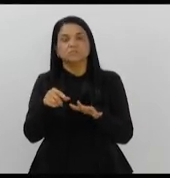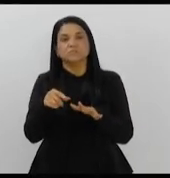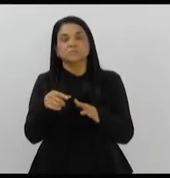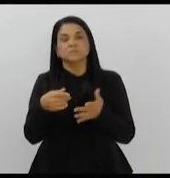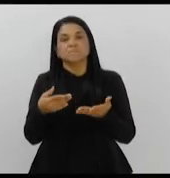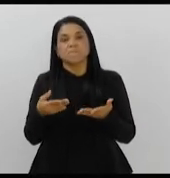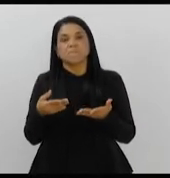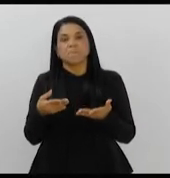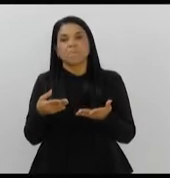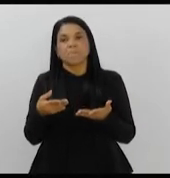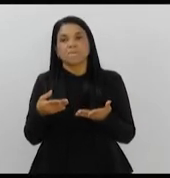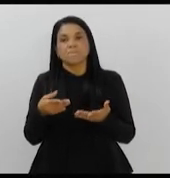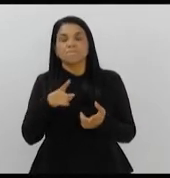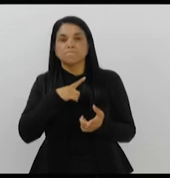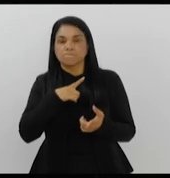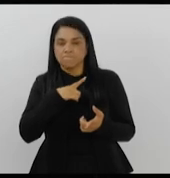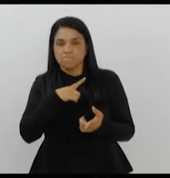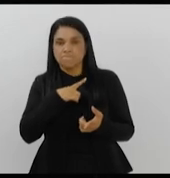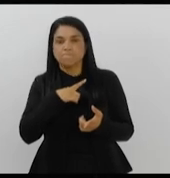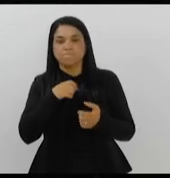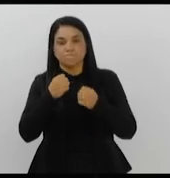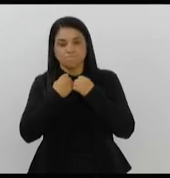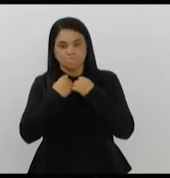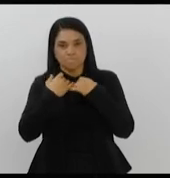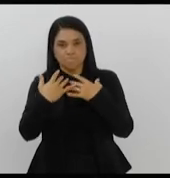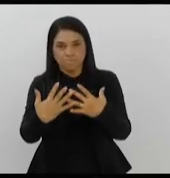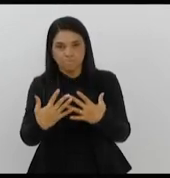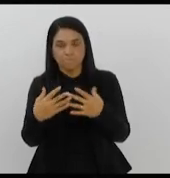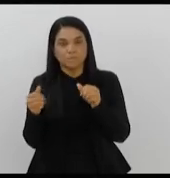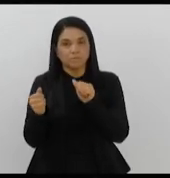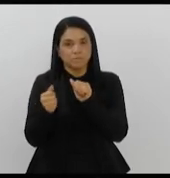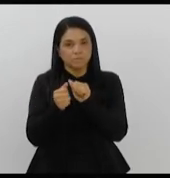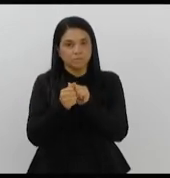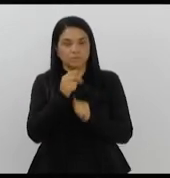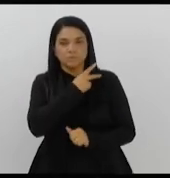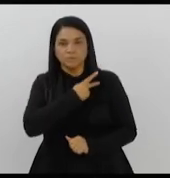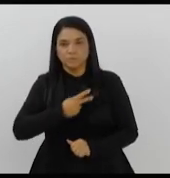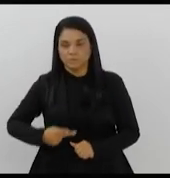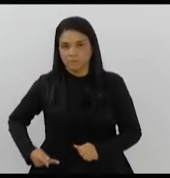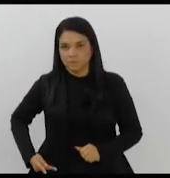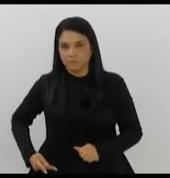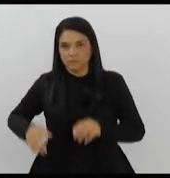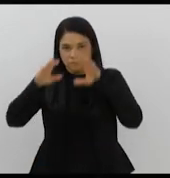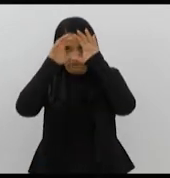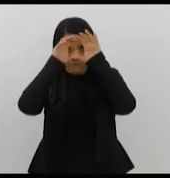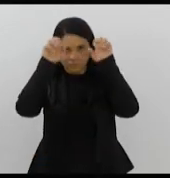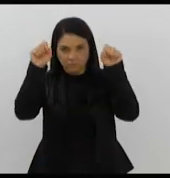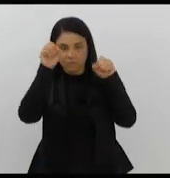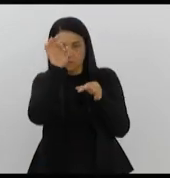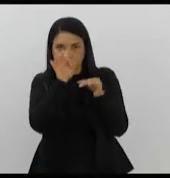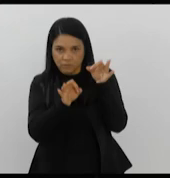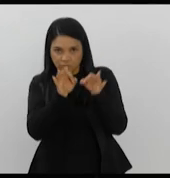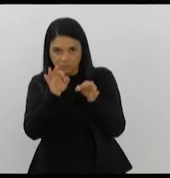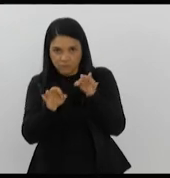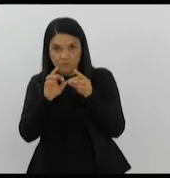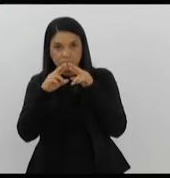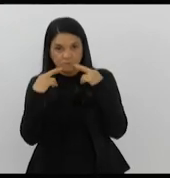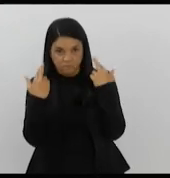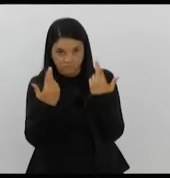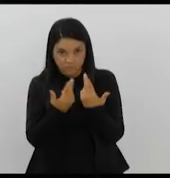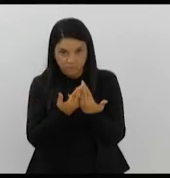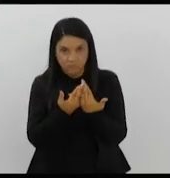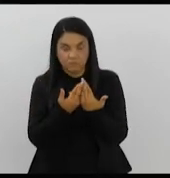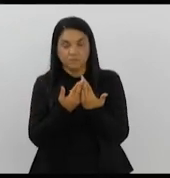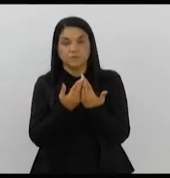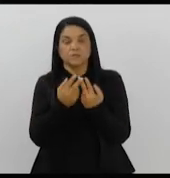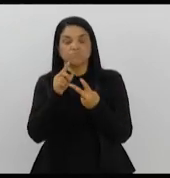dias, teremos uma audiência com o presidente do Tribunal de Justiça. Então, quis esclarecer esses